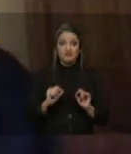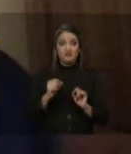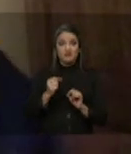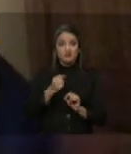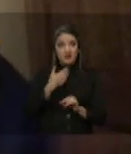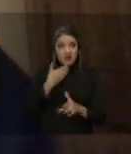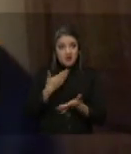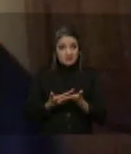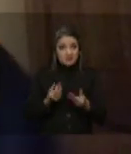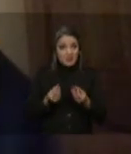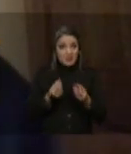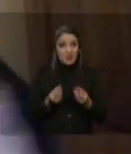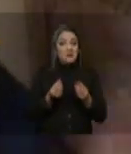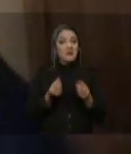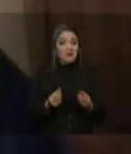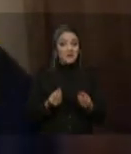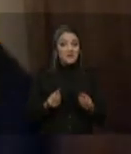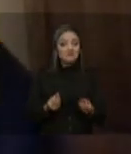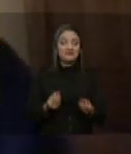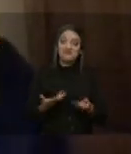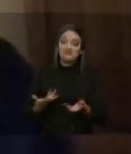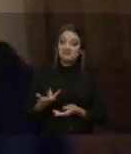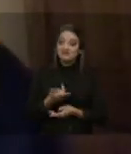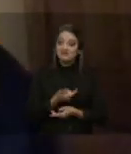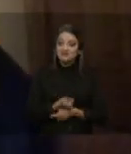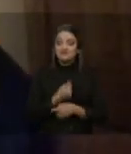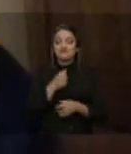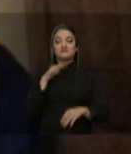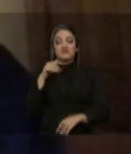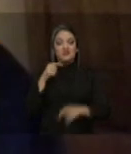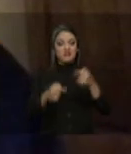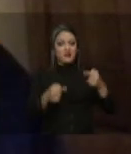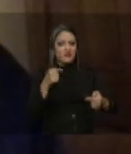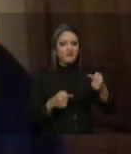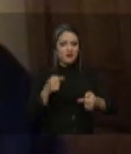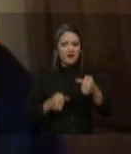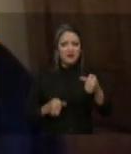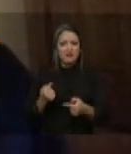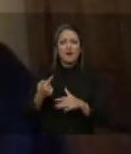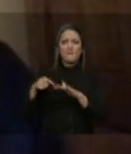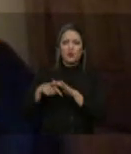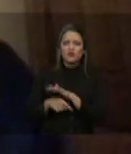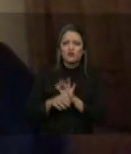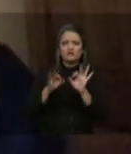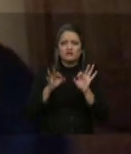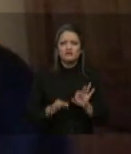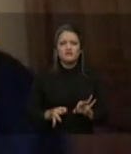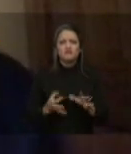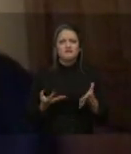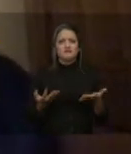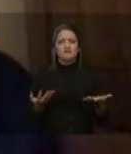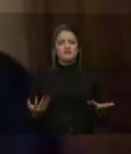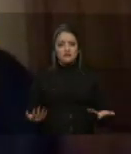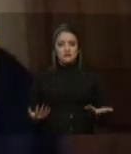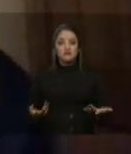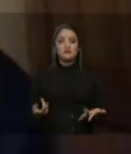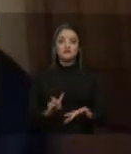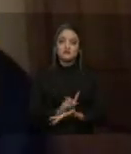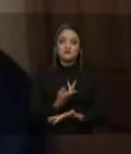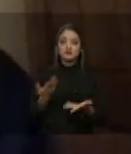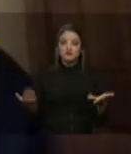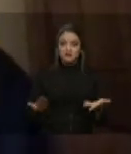impressionado como não poderia deixar de ser pela pela profundidade dos debates que foram travados nesta